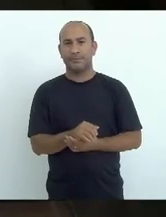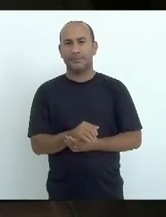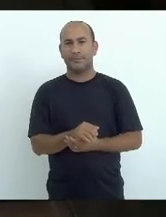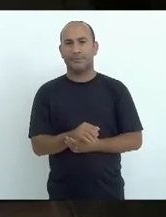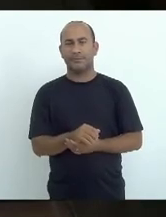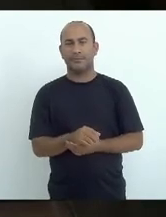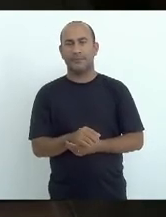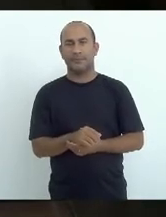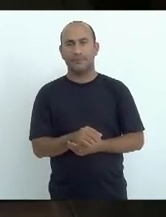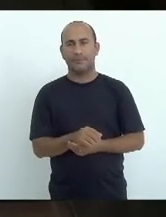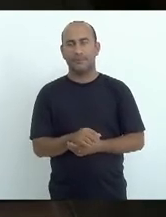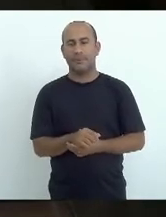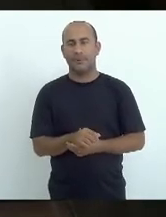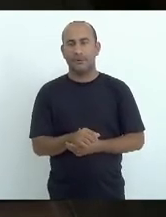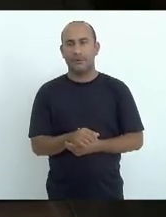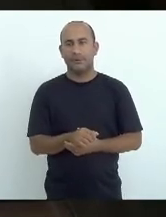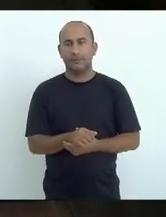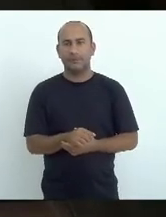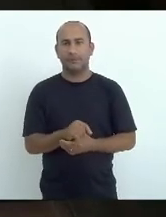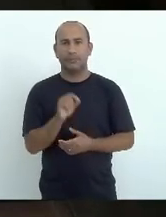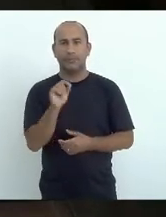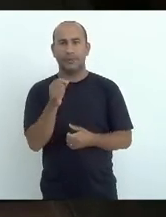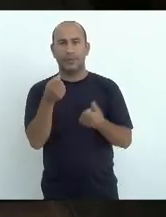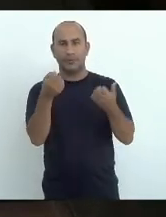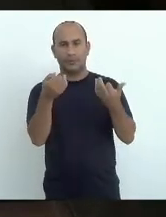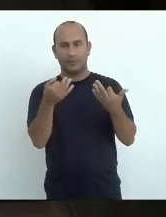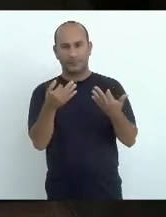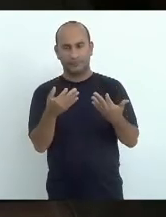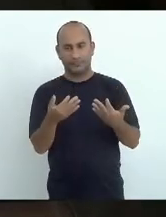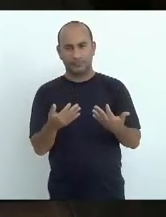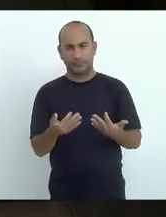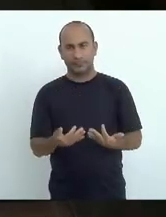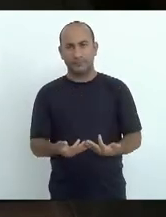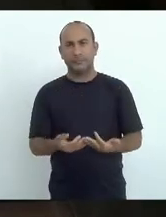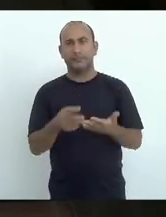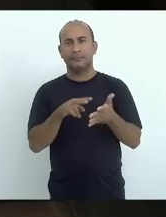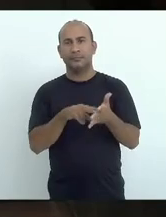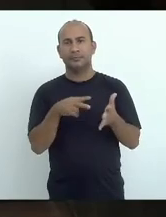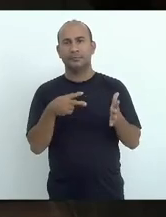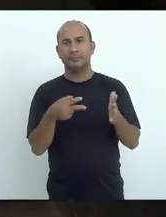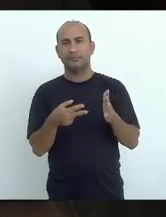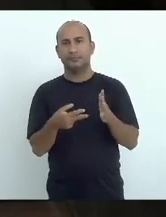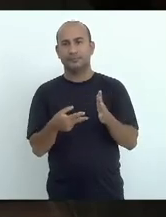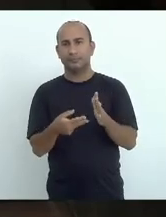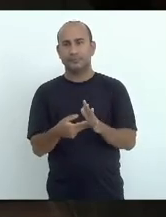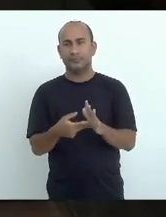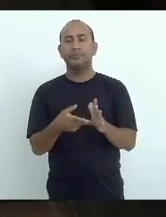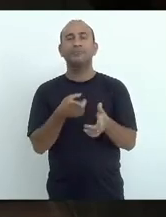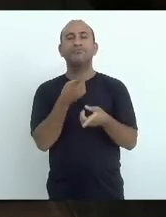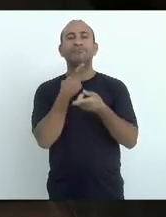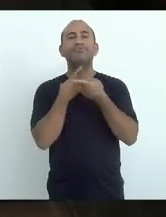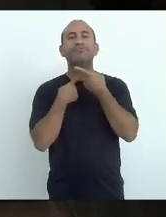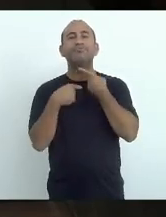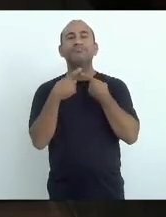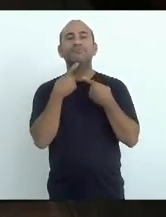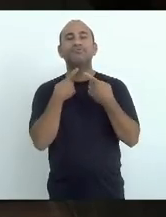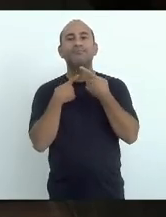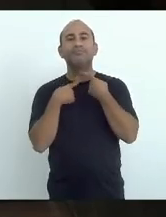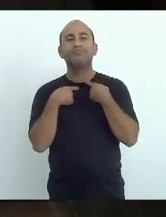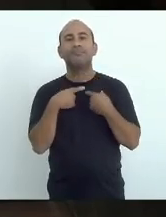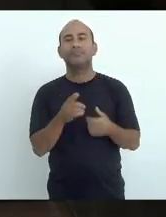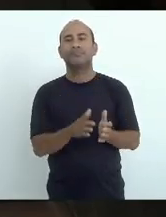porque ela nada mais, nada menos, traduzia o desejo de